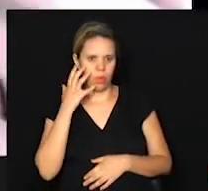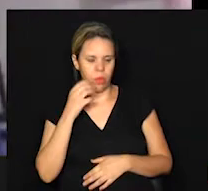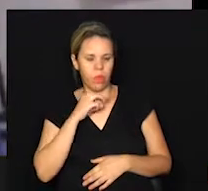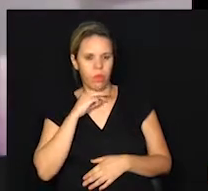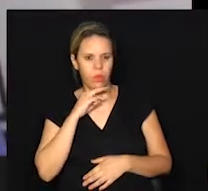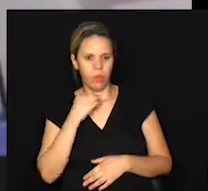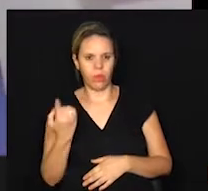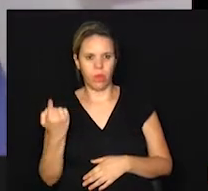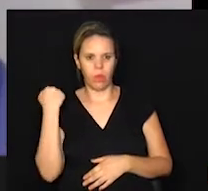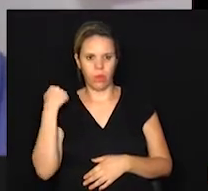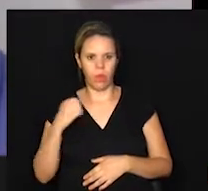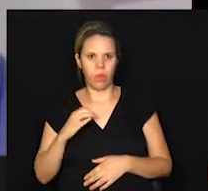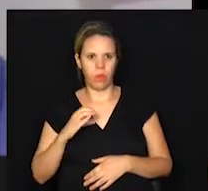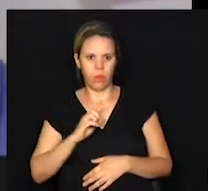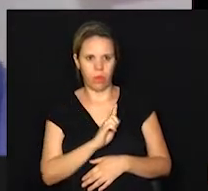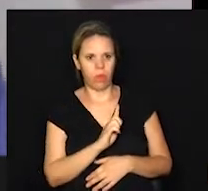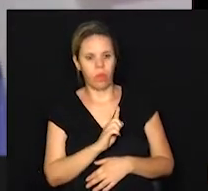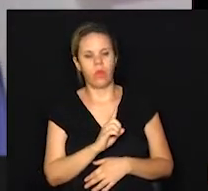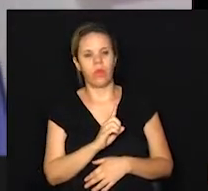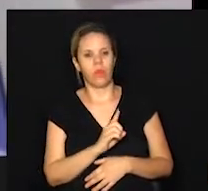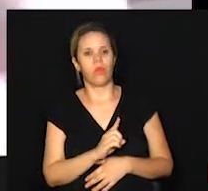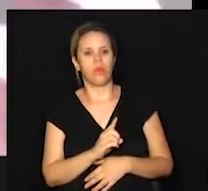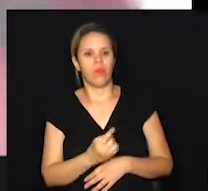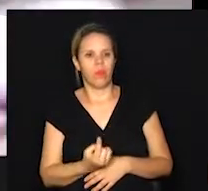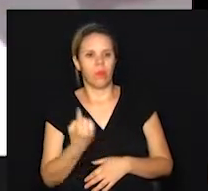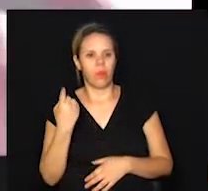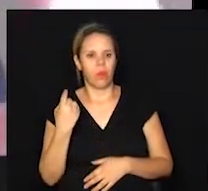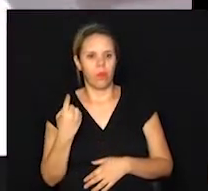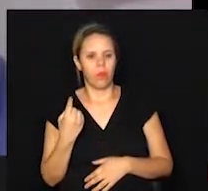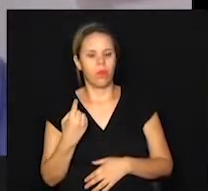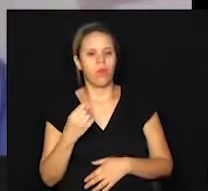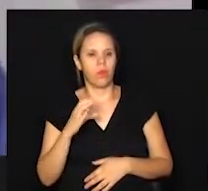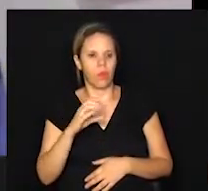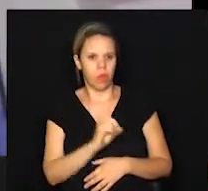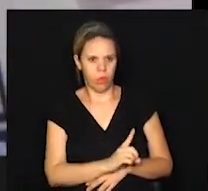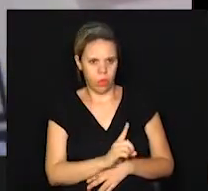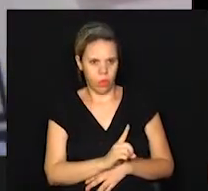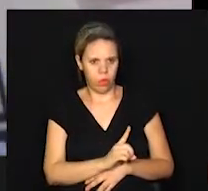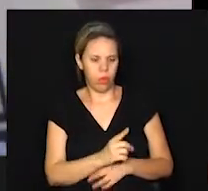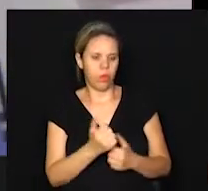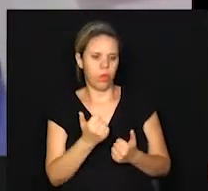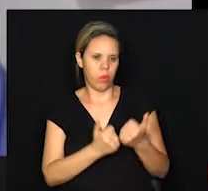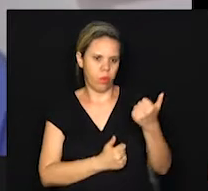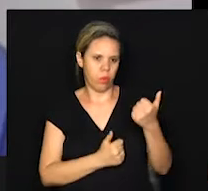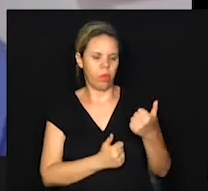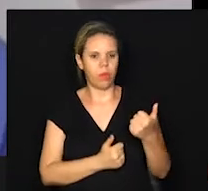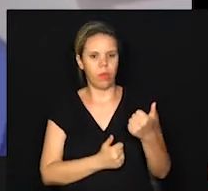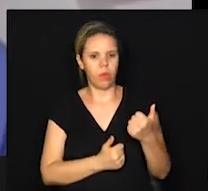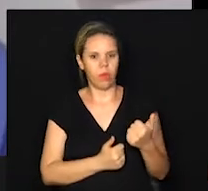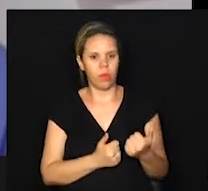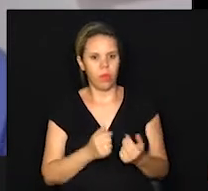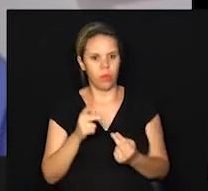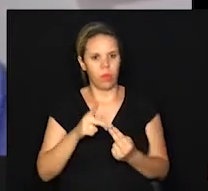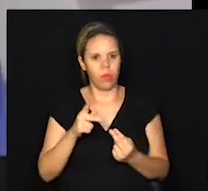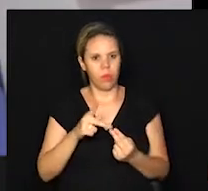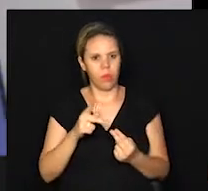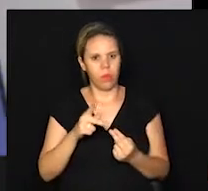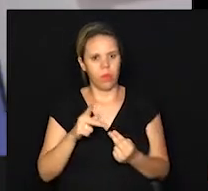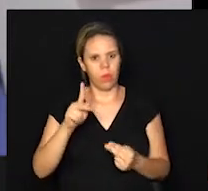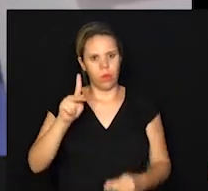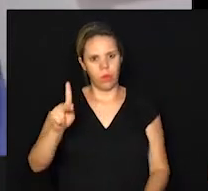eu era coordenador geral, coordenador auxiliar do curso de Relações Internacionais no Campus